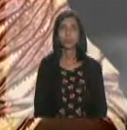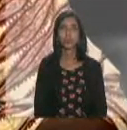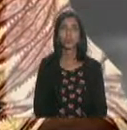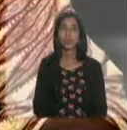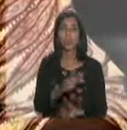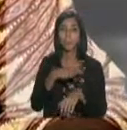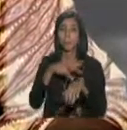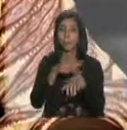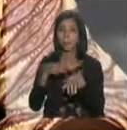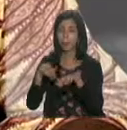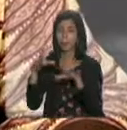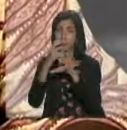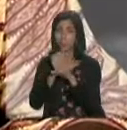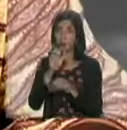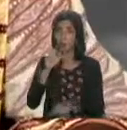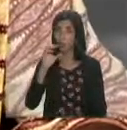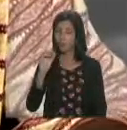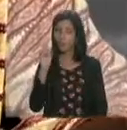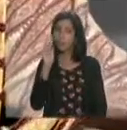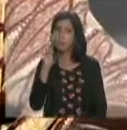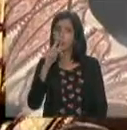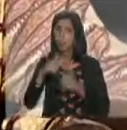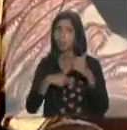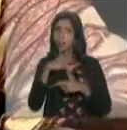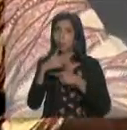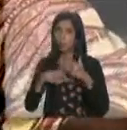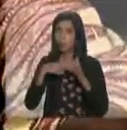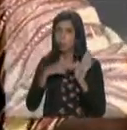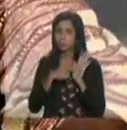90 países que veem a sua arte.